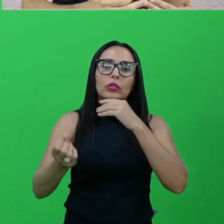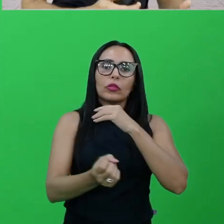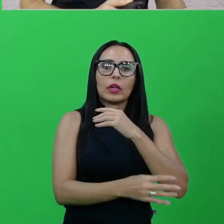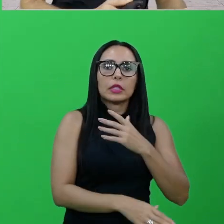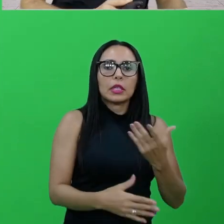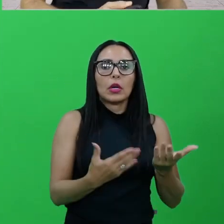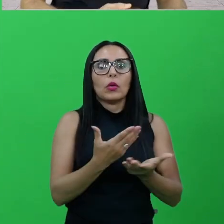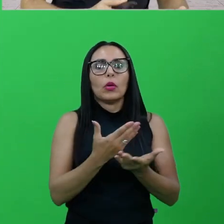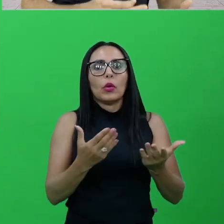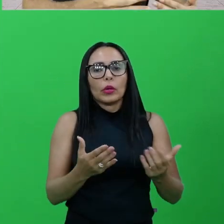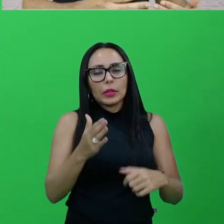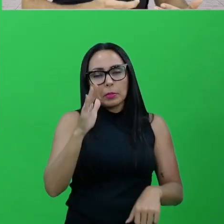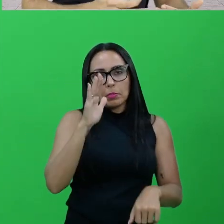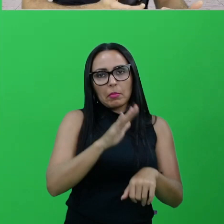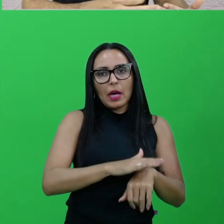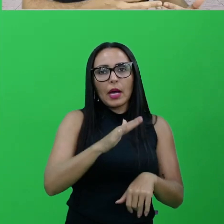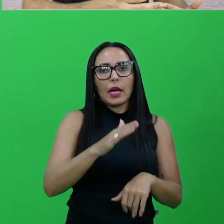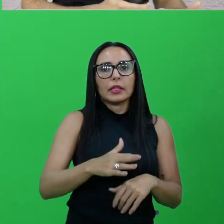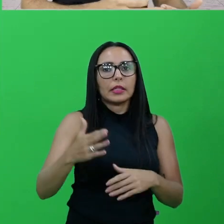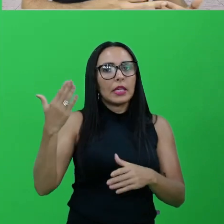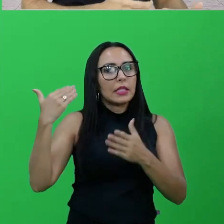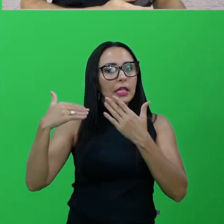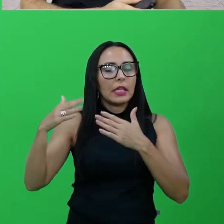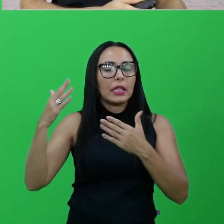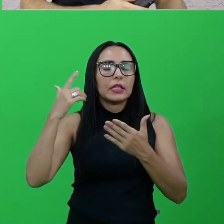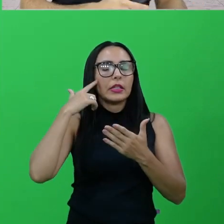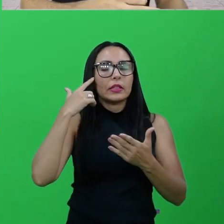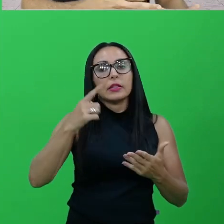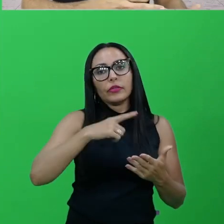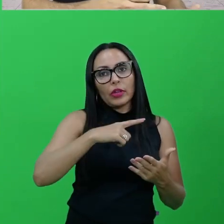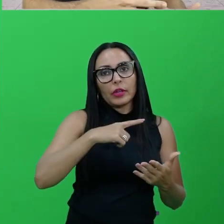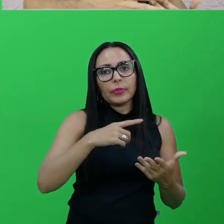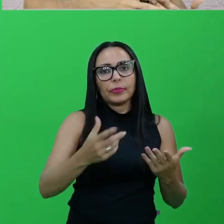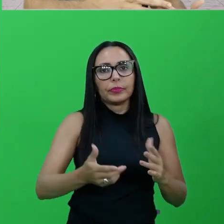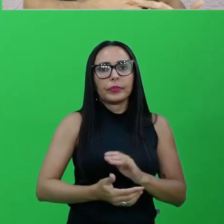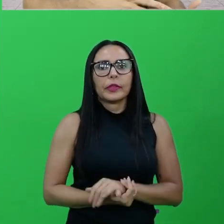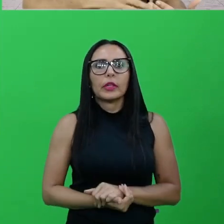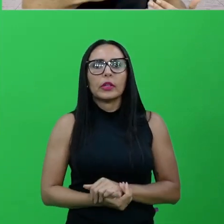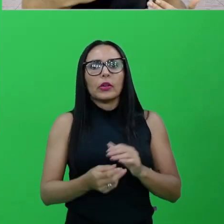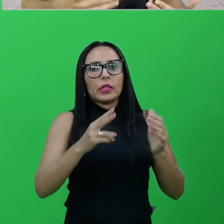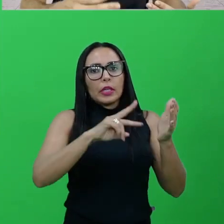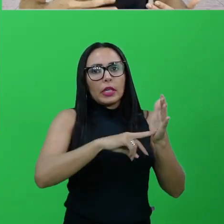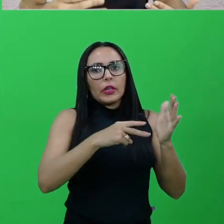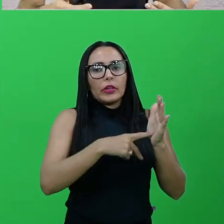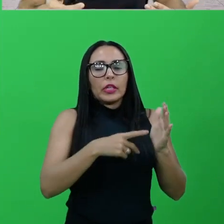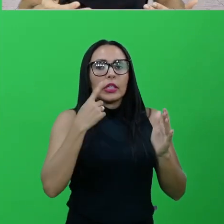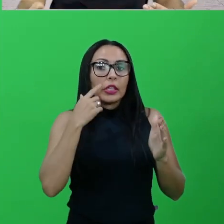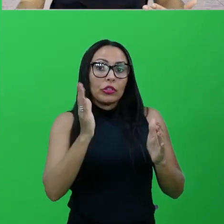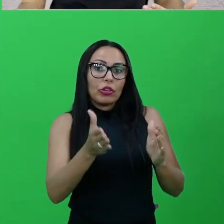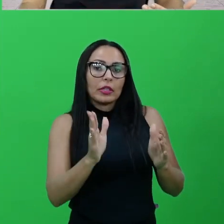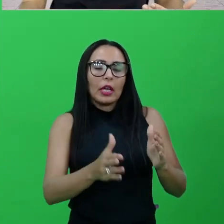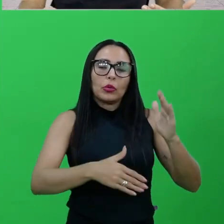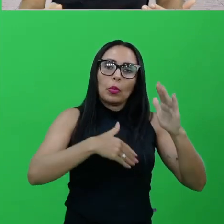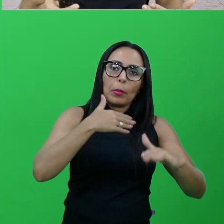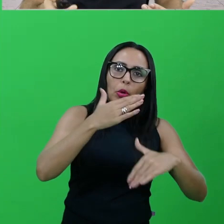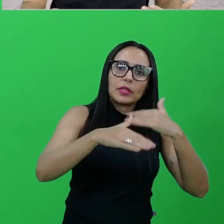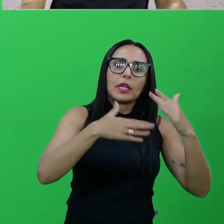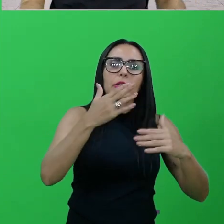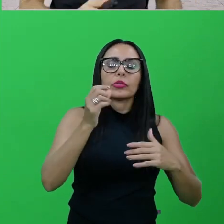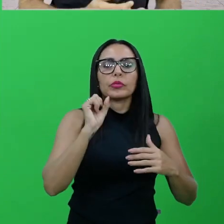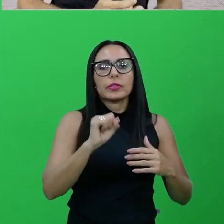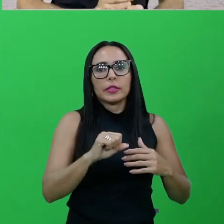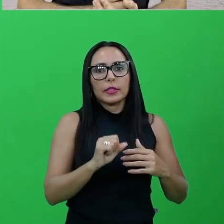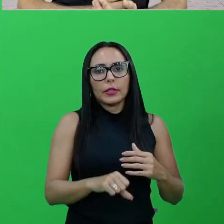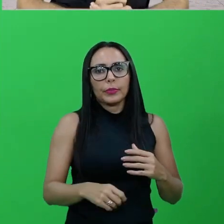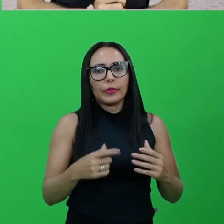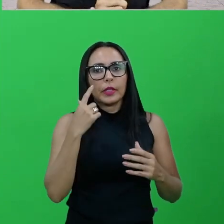mais antecedentes aquela iniciativa inovadora tiver, então significa que ela já está num processo mais adiantado de